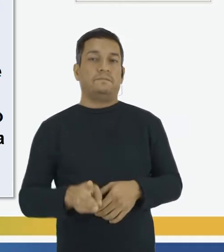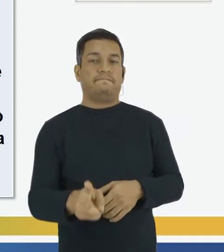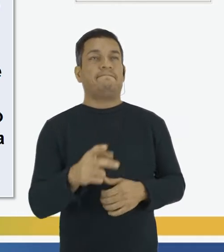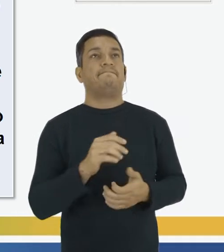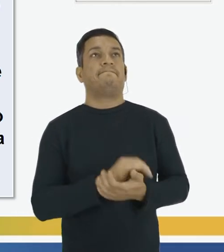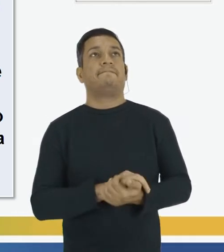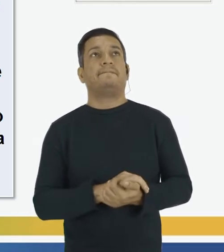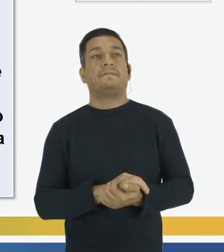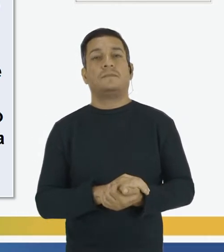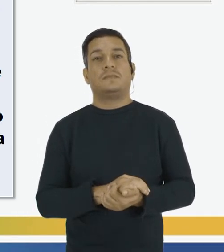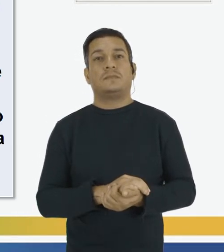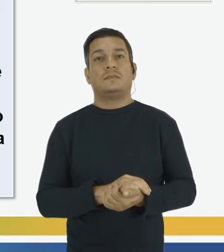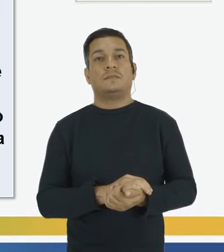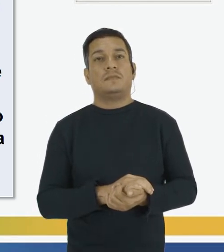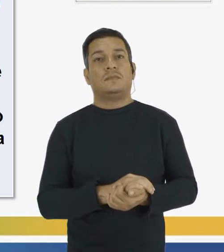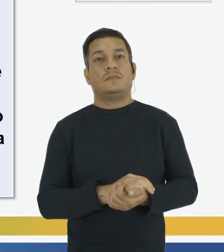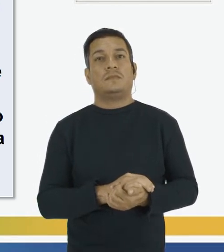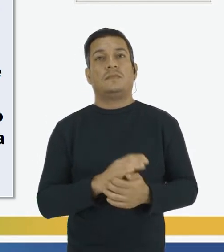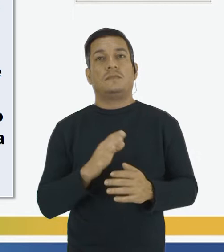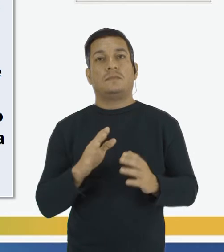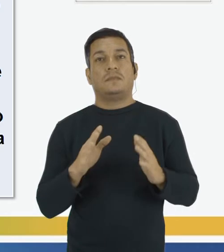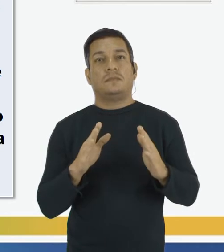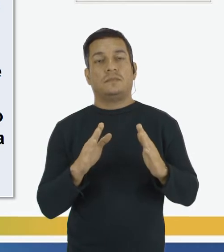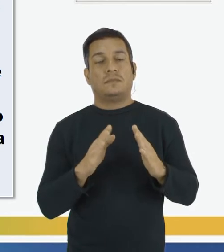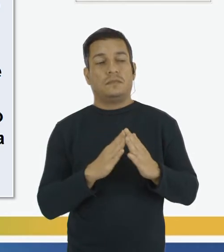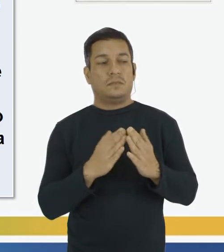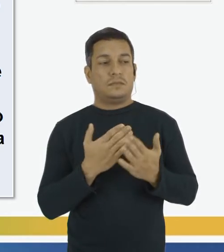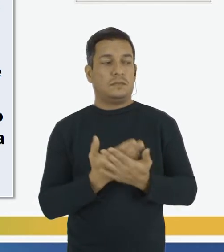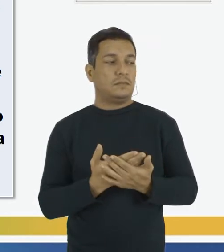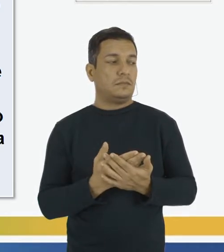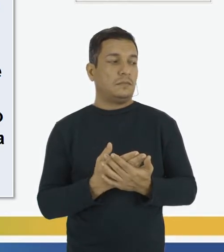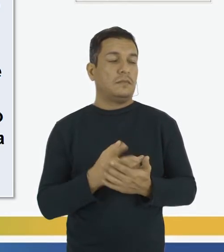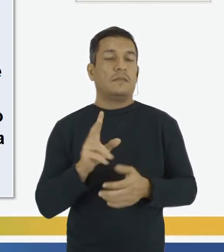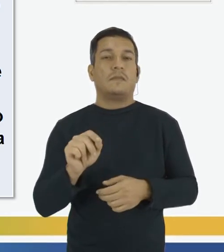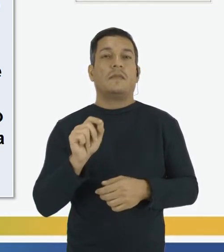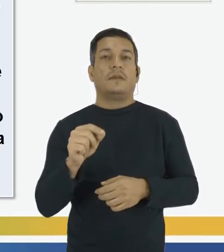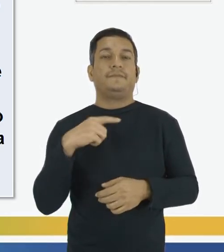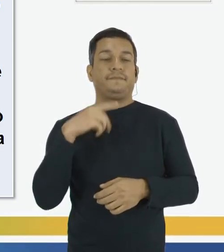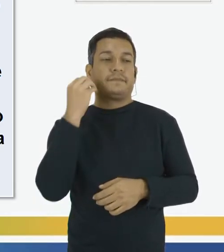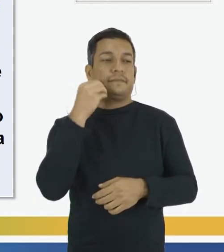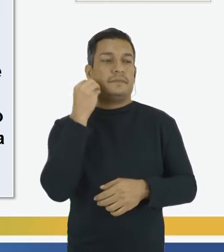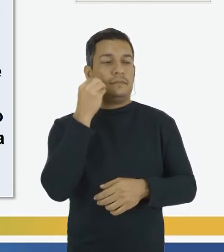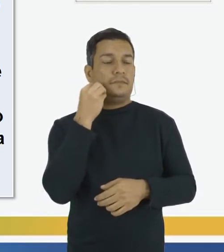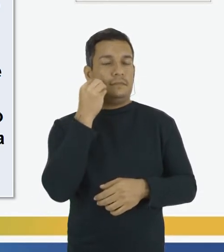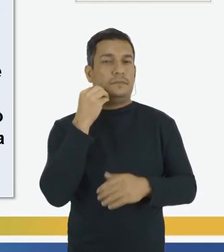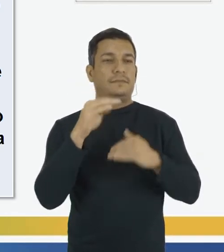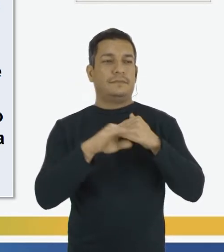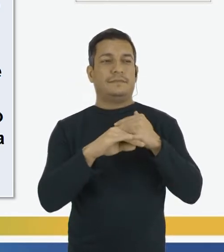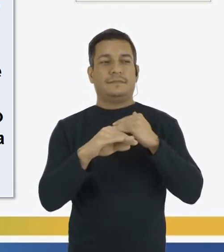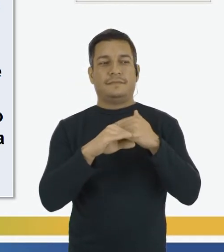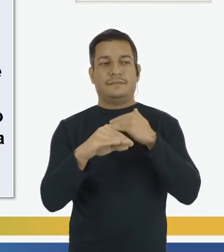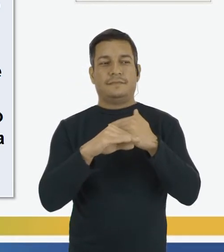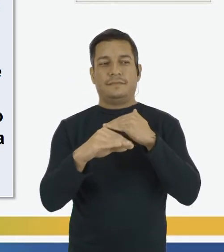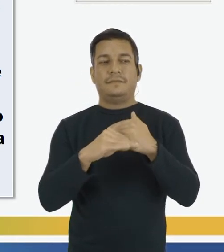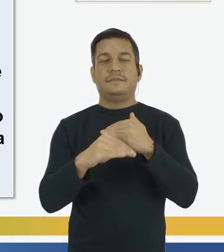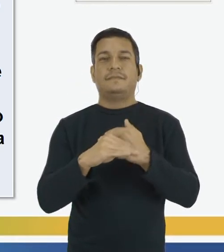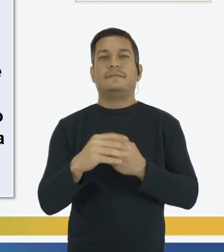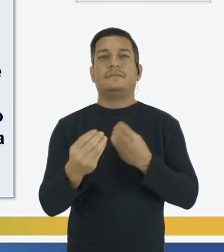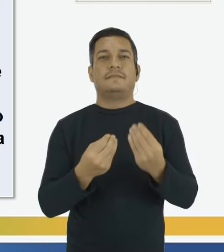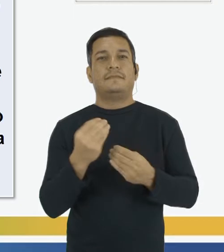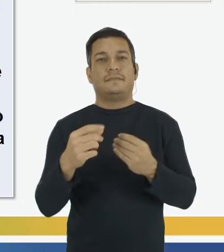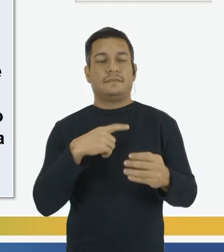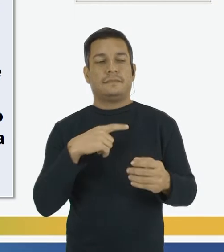continuidade. A escola, ela vai tratar da experiência de igualdade, vai ensinar, né, como lidar